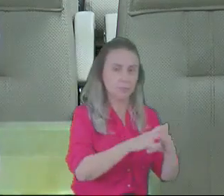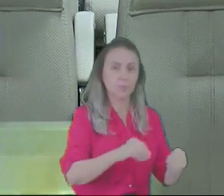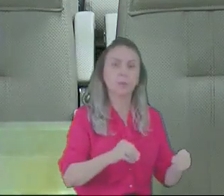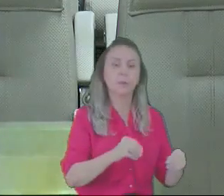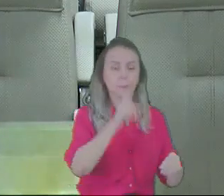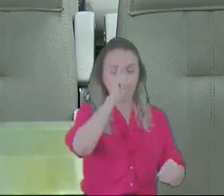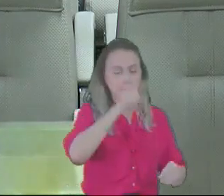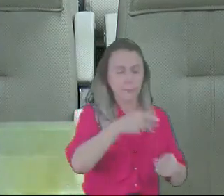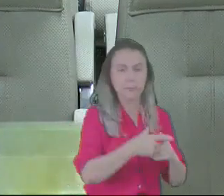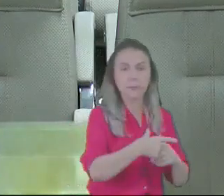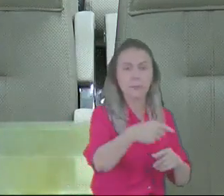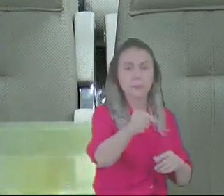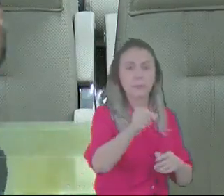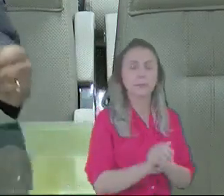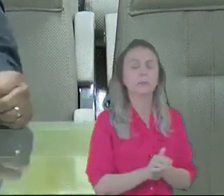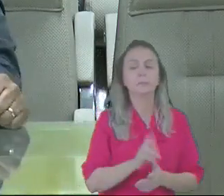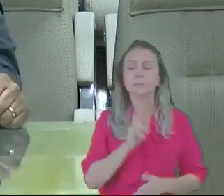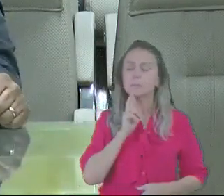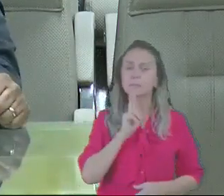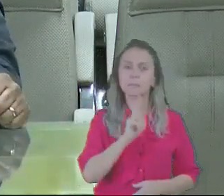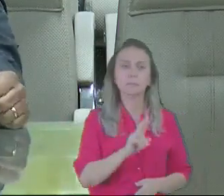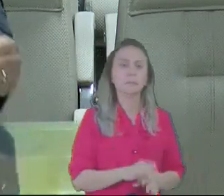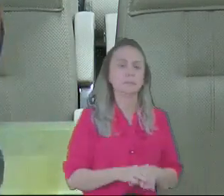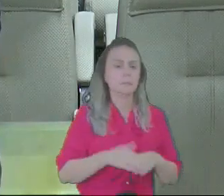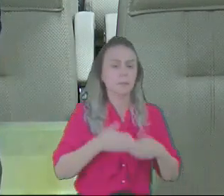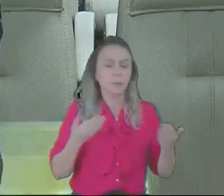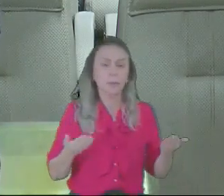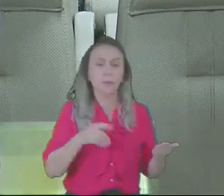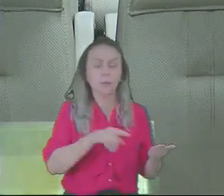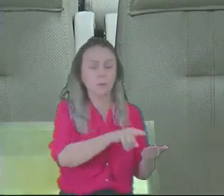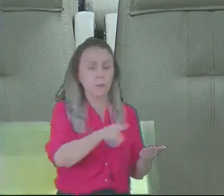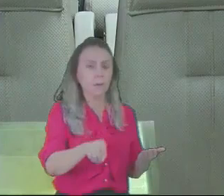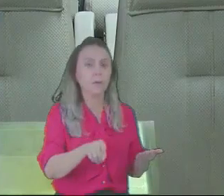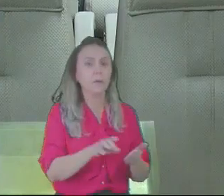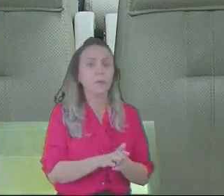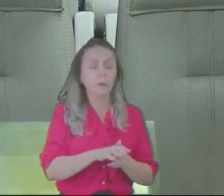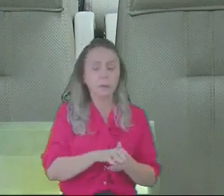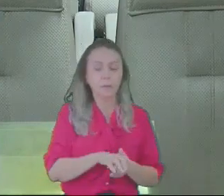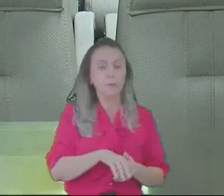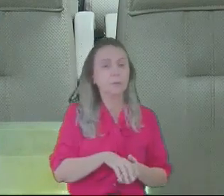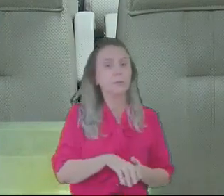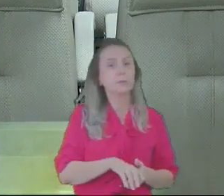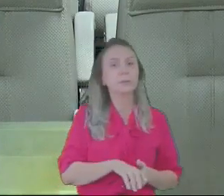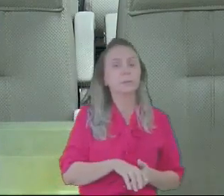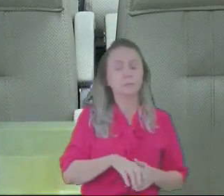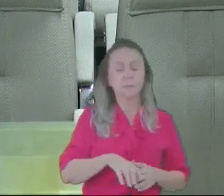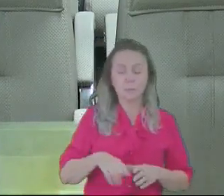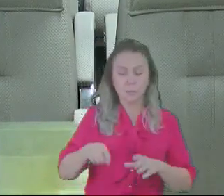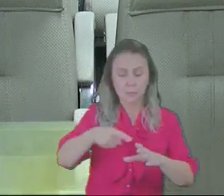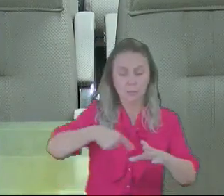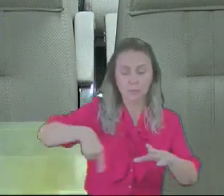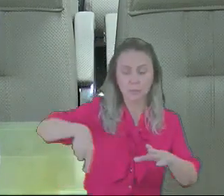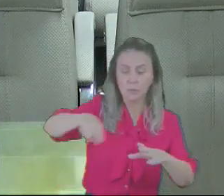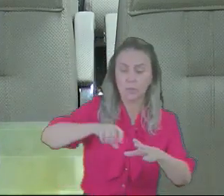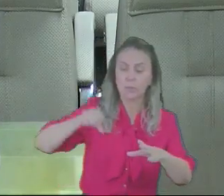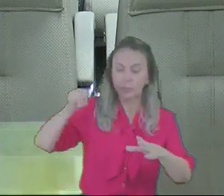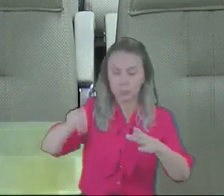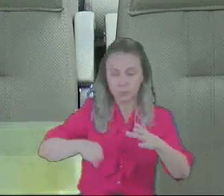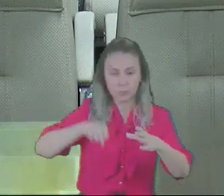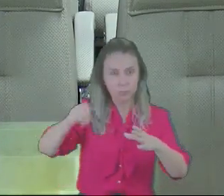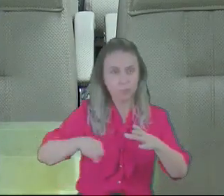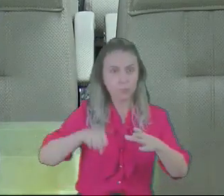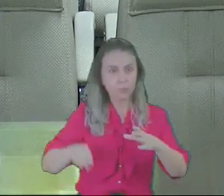respondendo lhe disse qual será de voz o que caindo ele não possuem dia de sábado um jumento